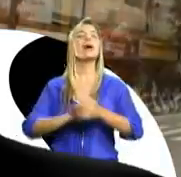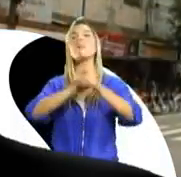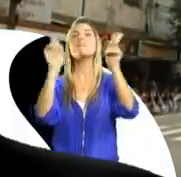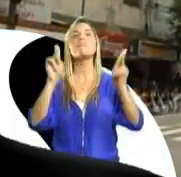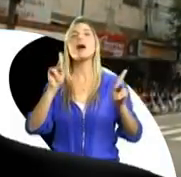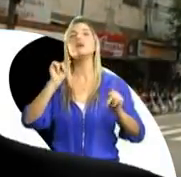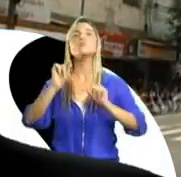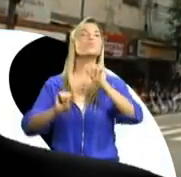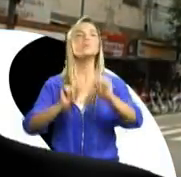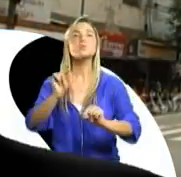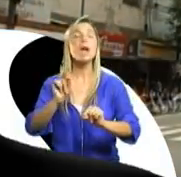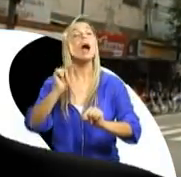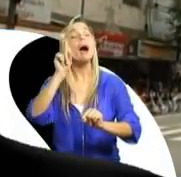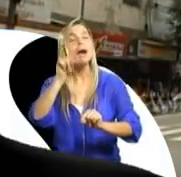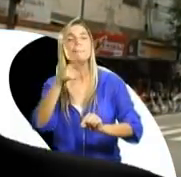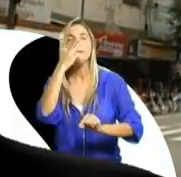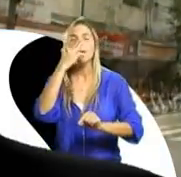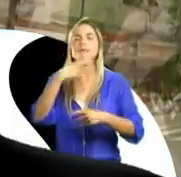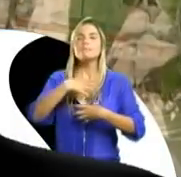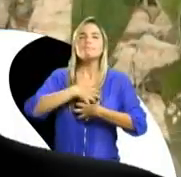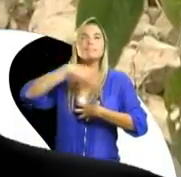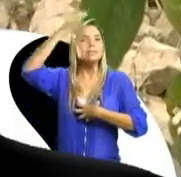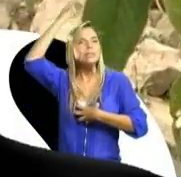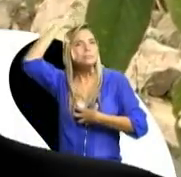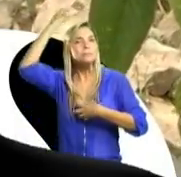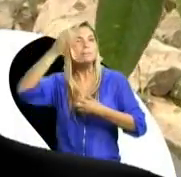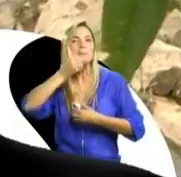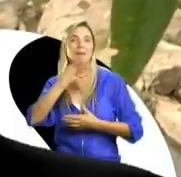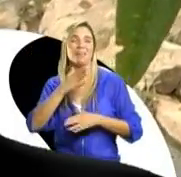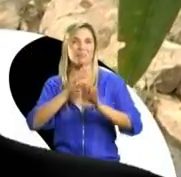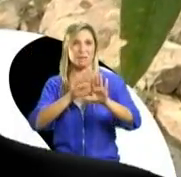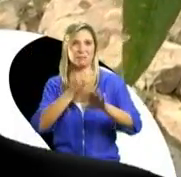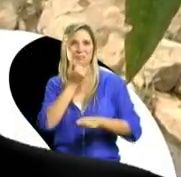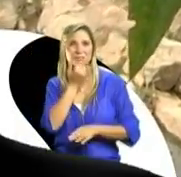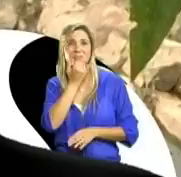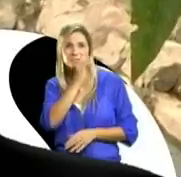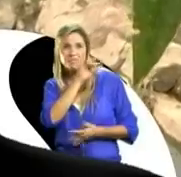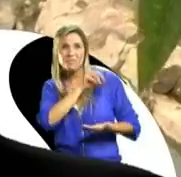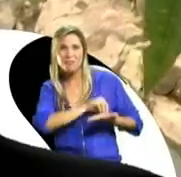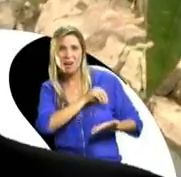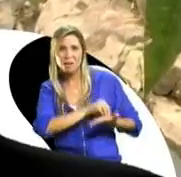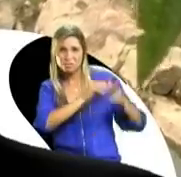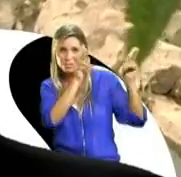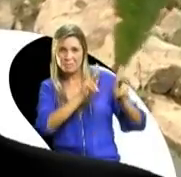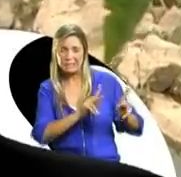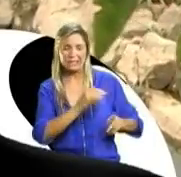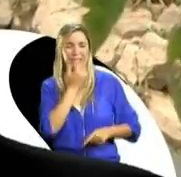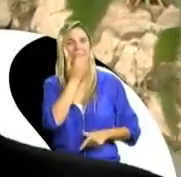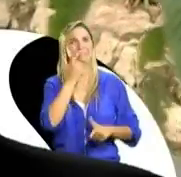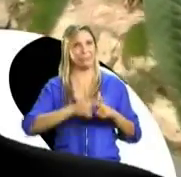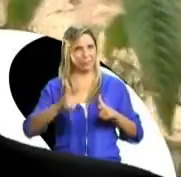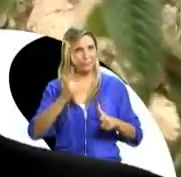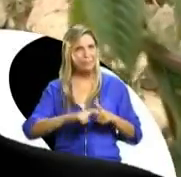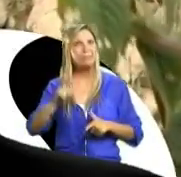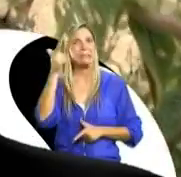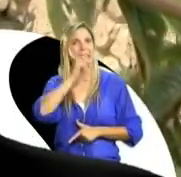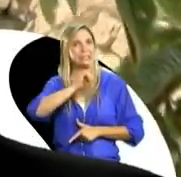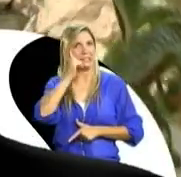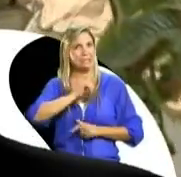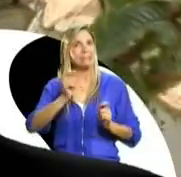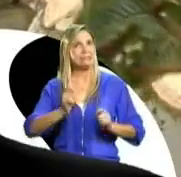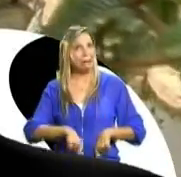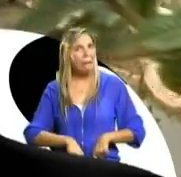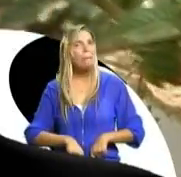como um estado de espírito, porém, a falta dela pode trazer muitos problemas e até mesmo tornar a vida